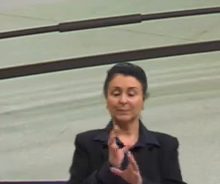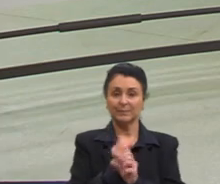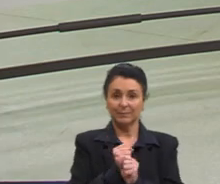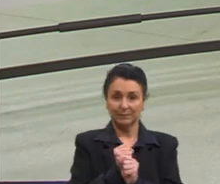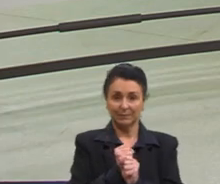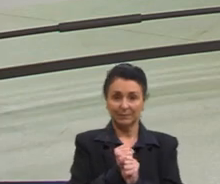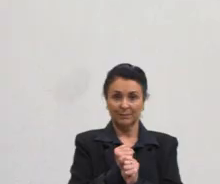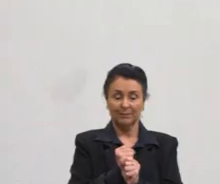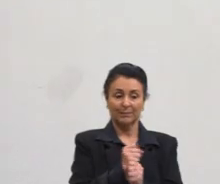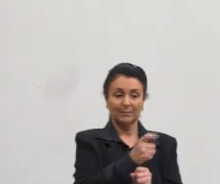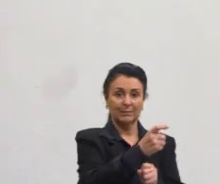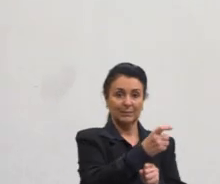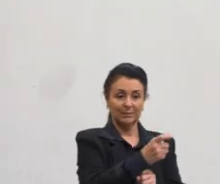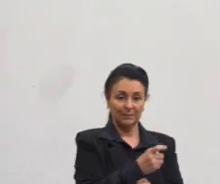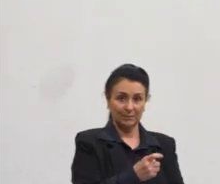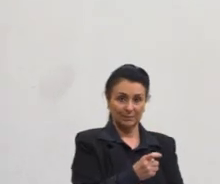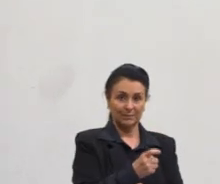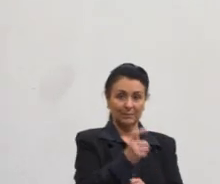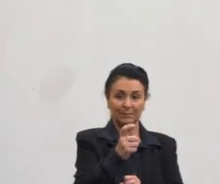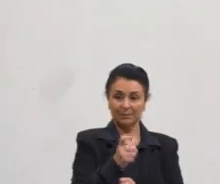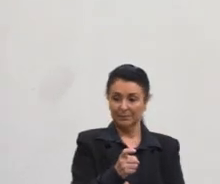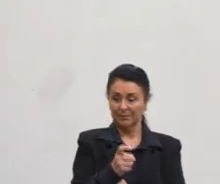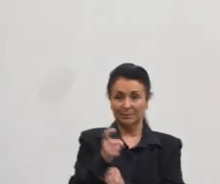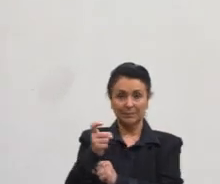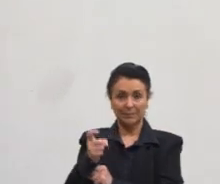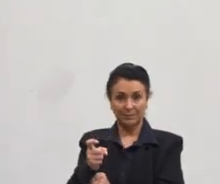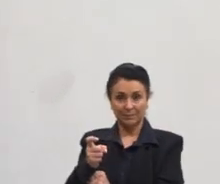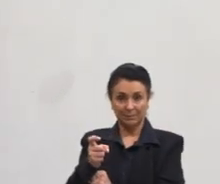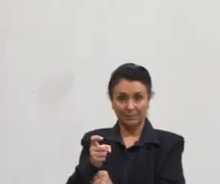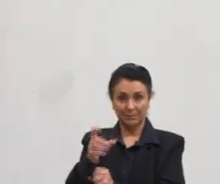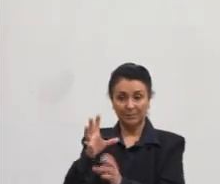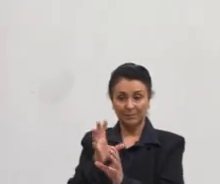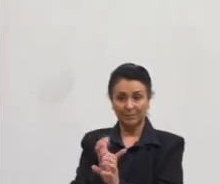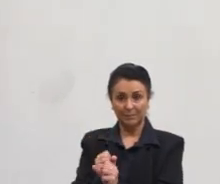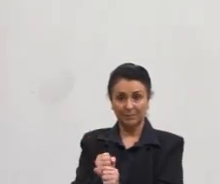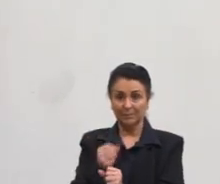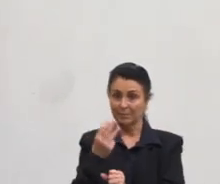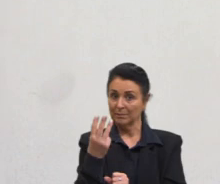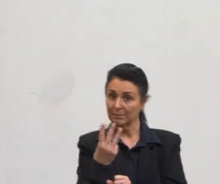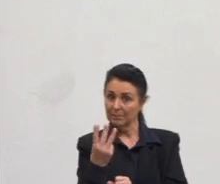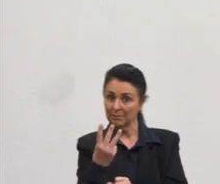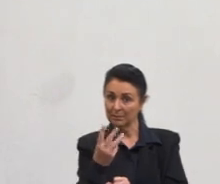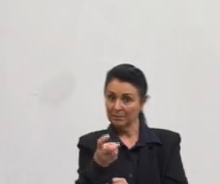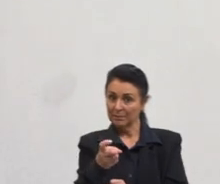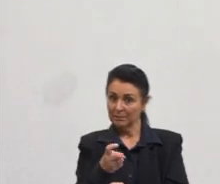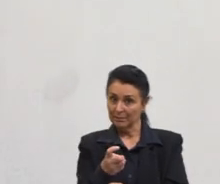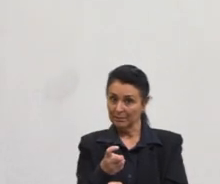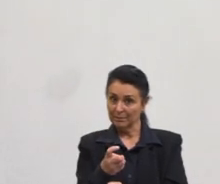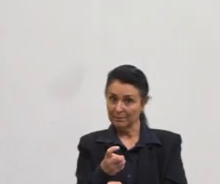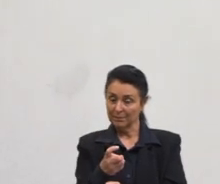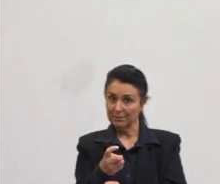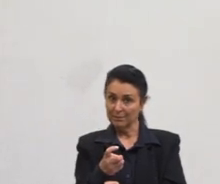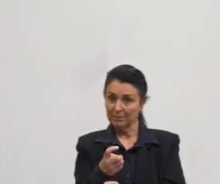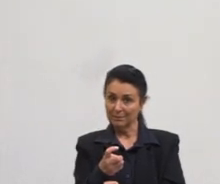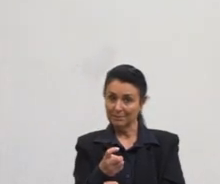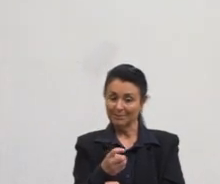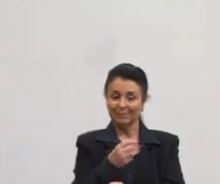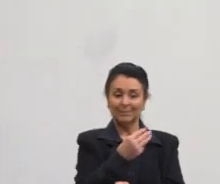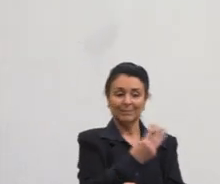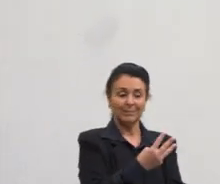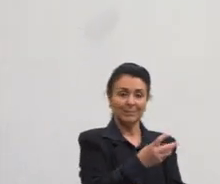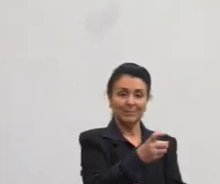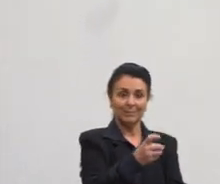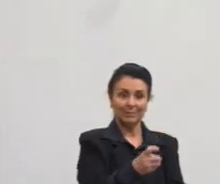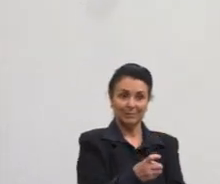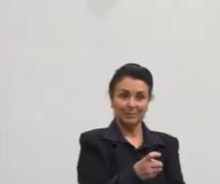somar XXXX seu somar esses três fios aqui então eu vou ter 3x